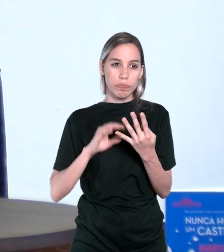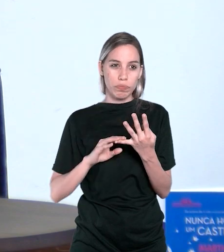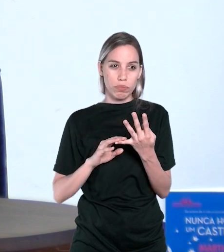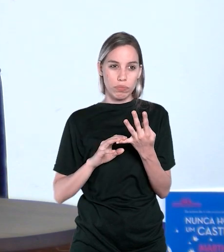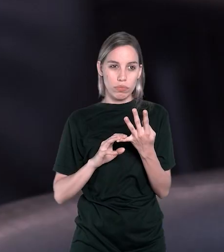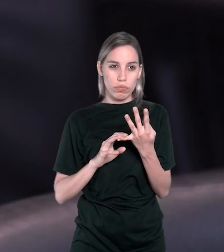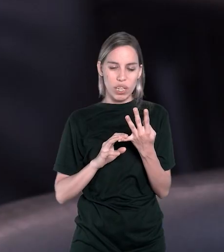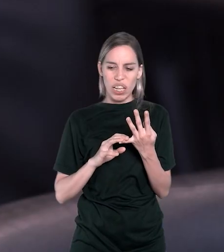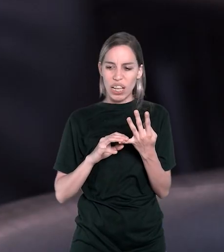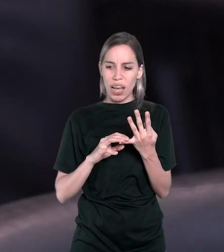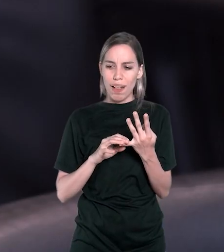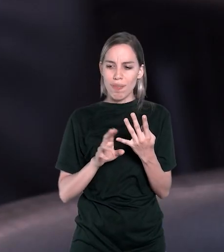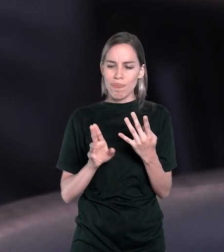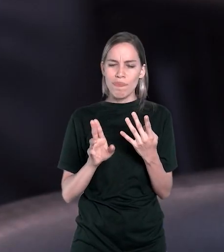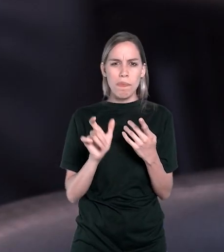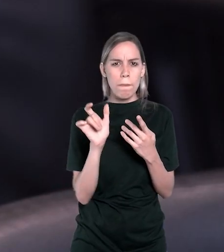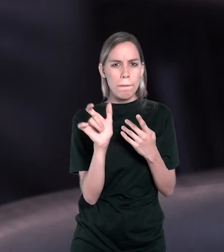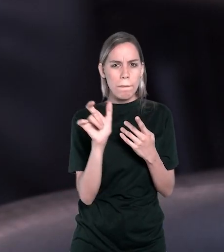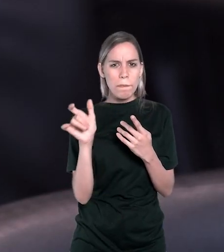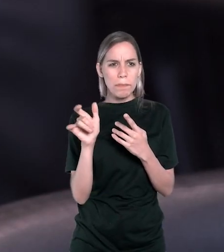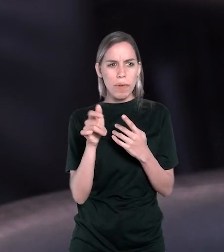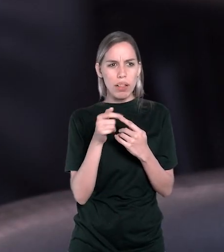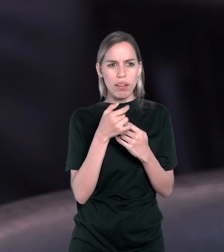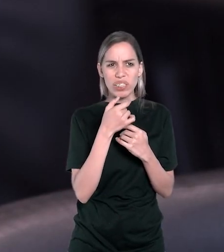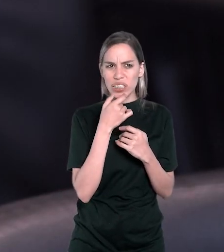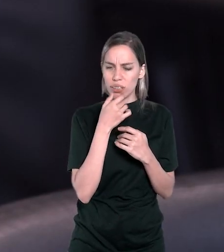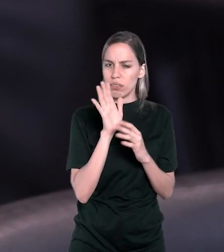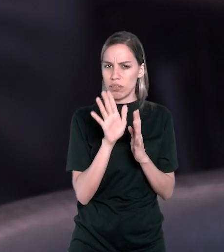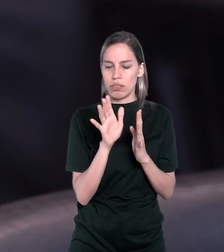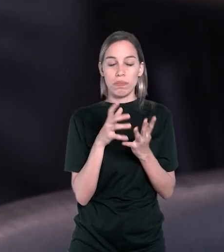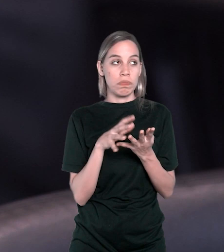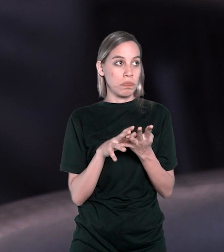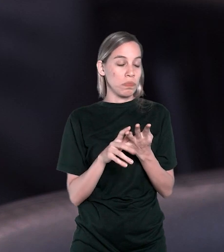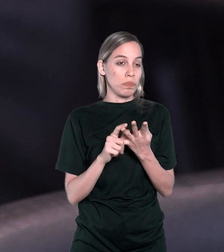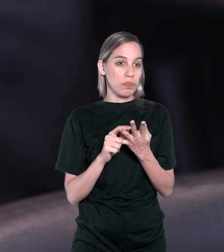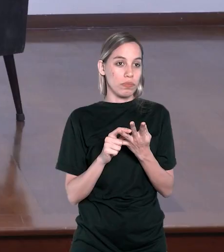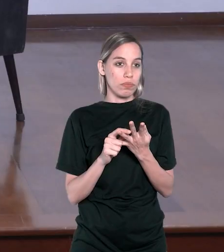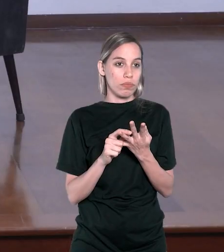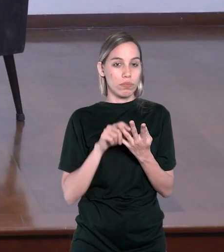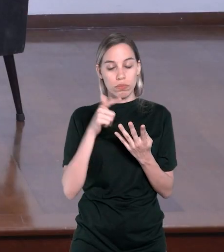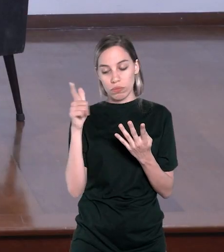Lincoln no Limbo, eu acho que é aqui. É também um livro para se reler.